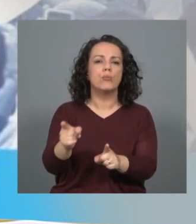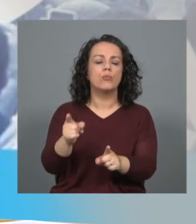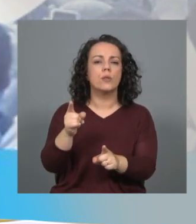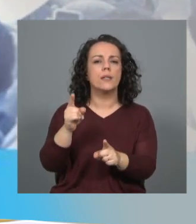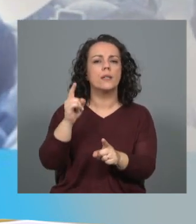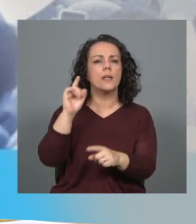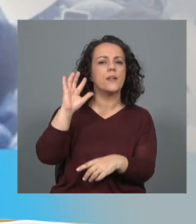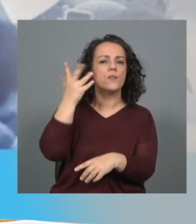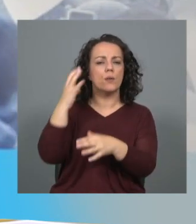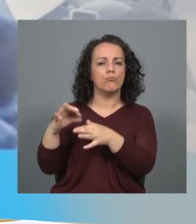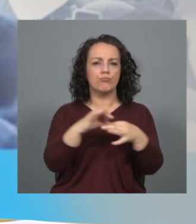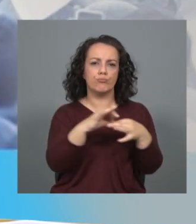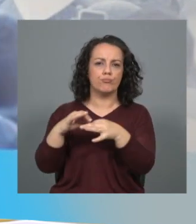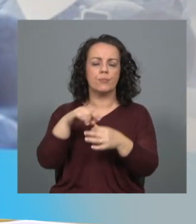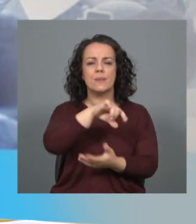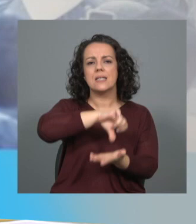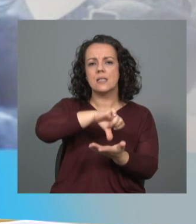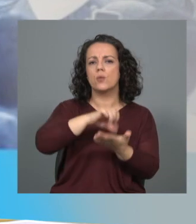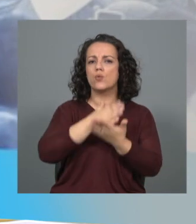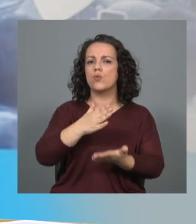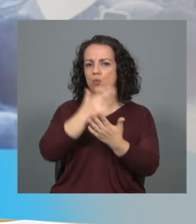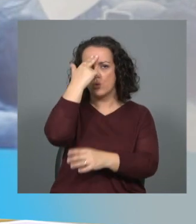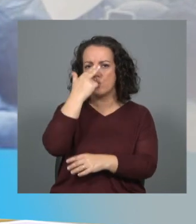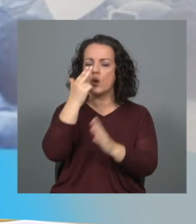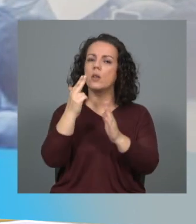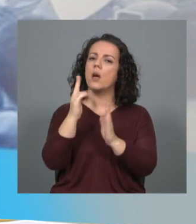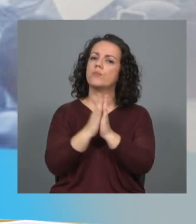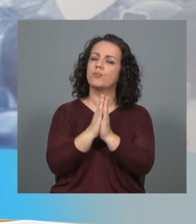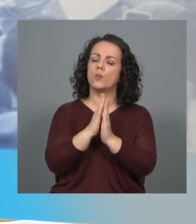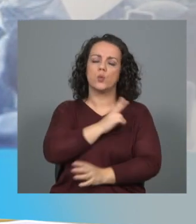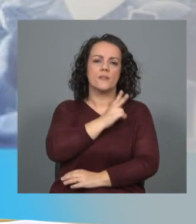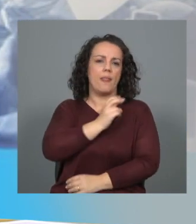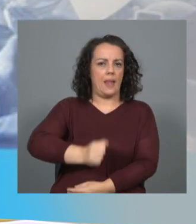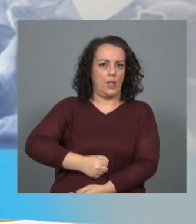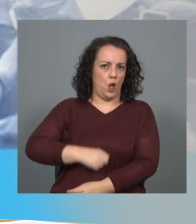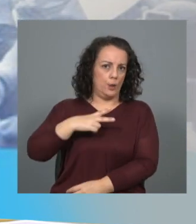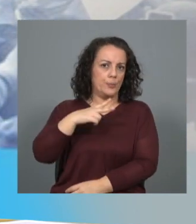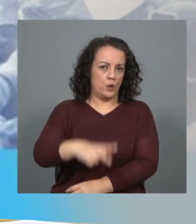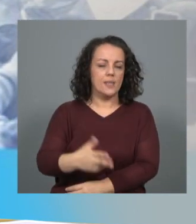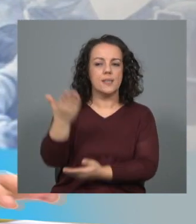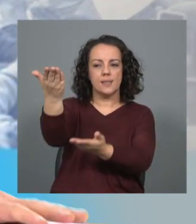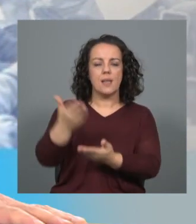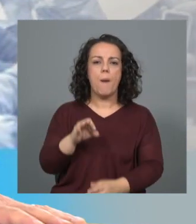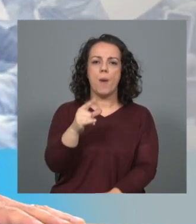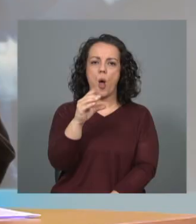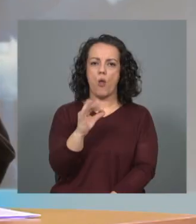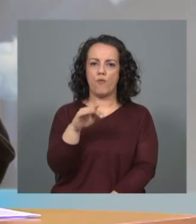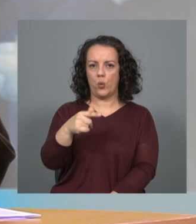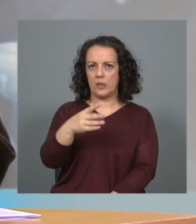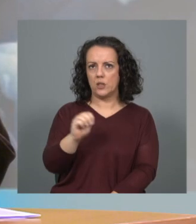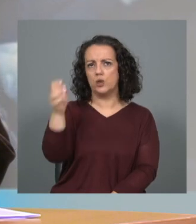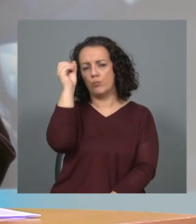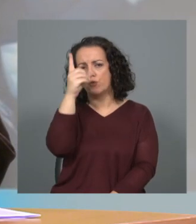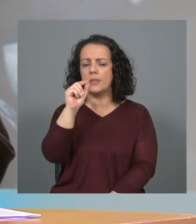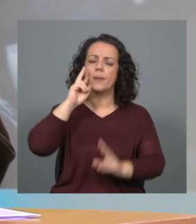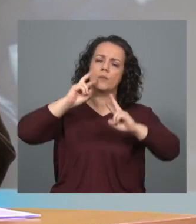colaboração com o Centro de Estudos de História Religiosa da Universidade Católica Portuguesa, temos entre nós Paulo Fontes, docente e investigador desta